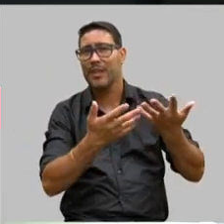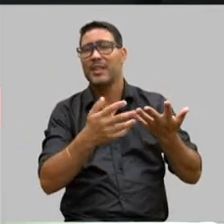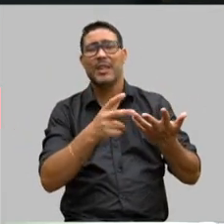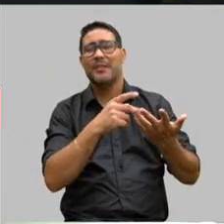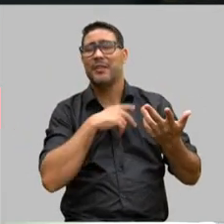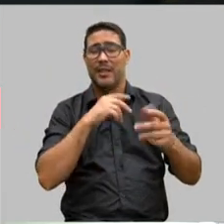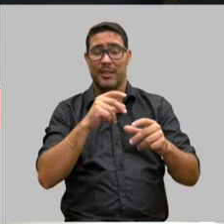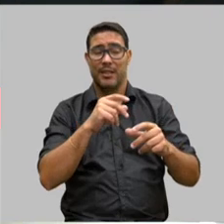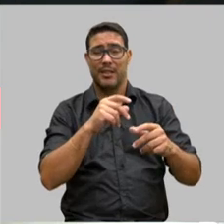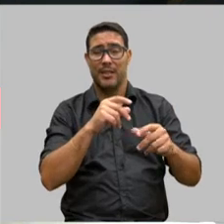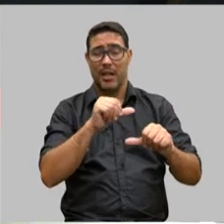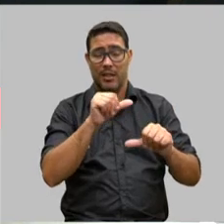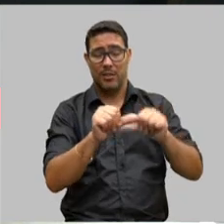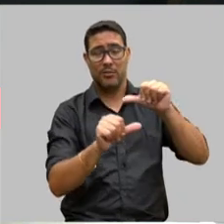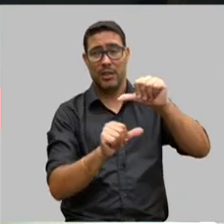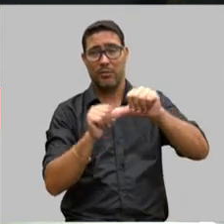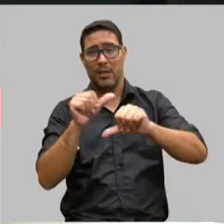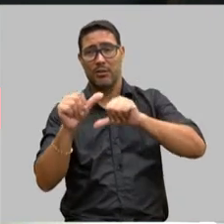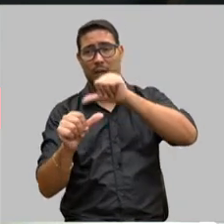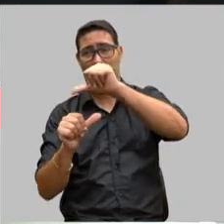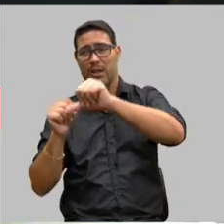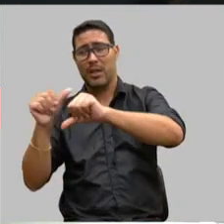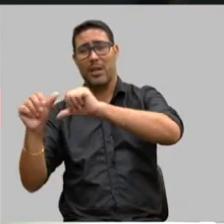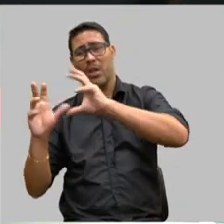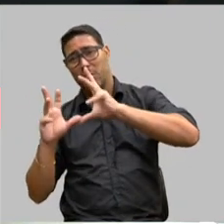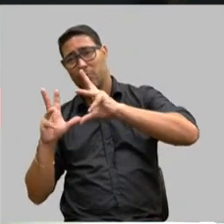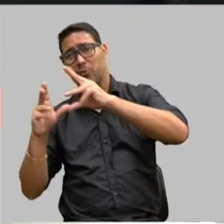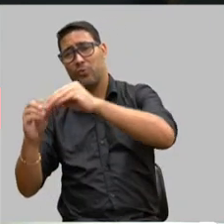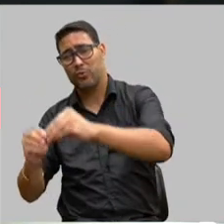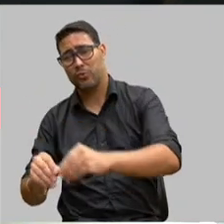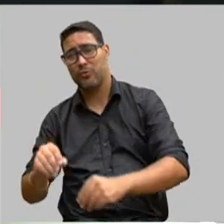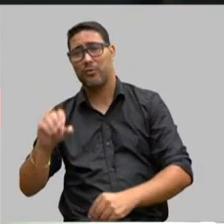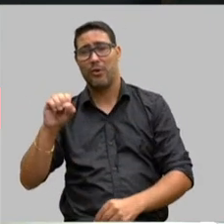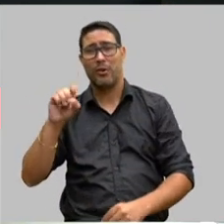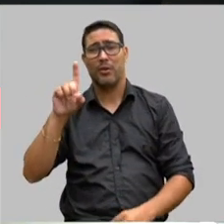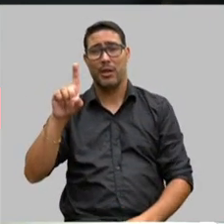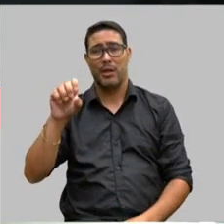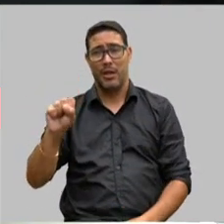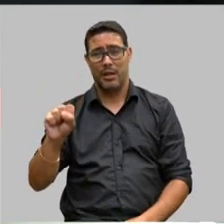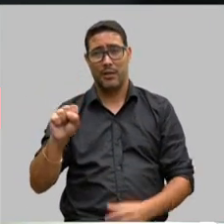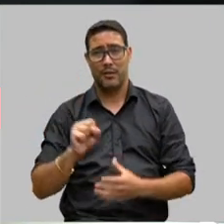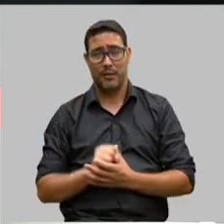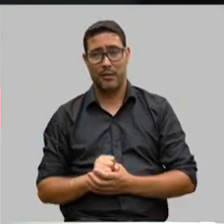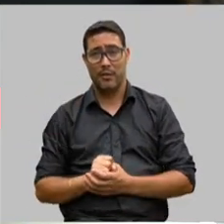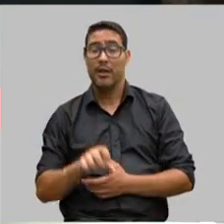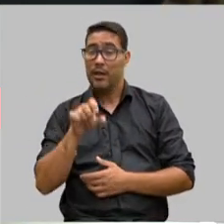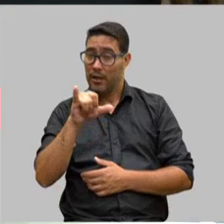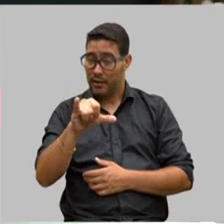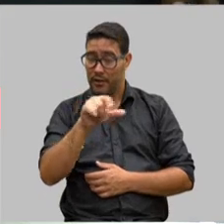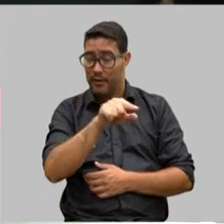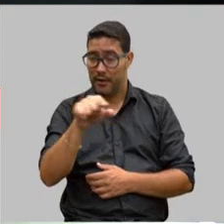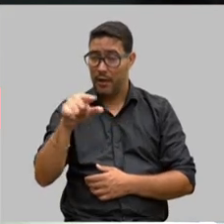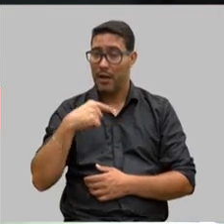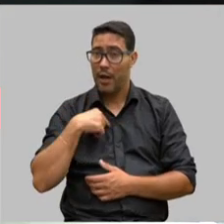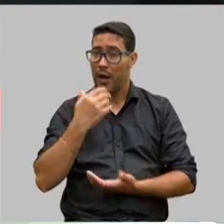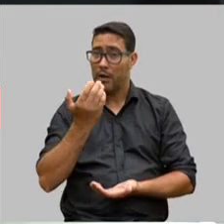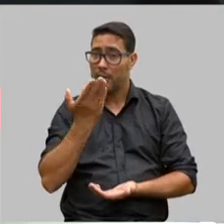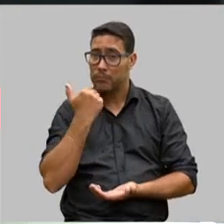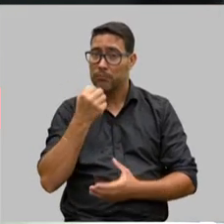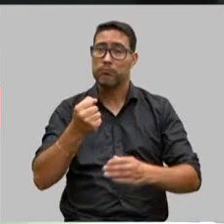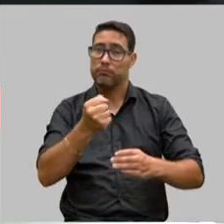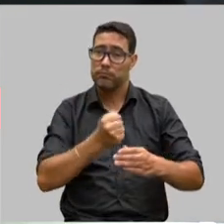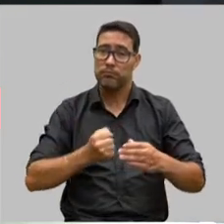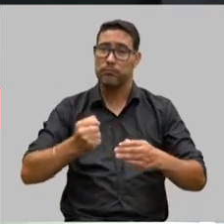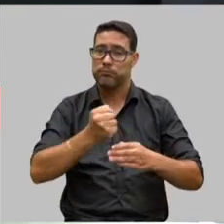alterações, eu diria até que em todos os ODS. Né? Sem alimentos na mesa de cada um de